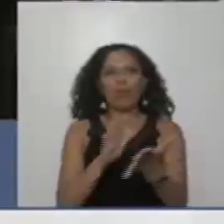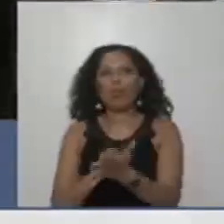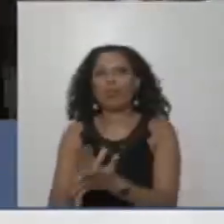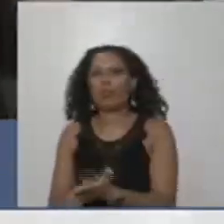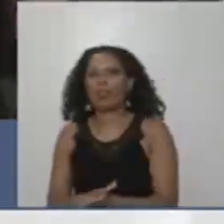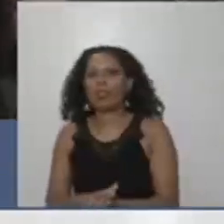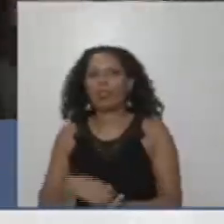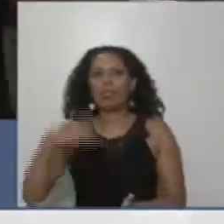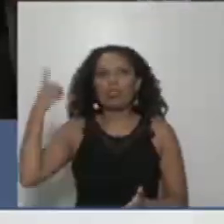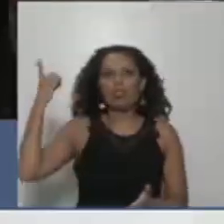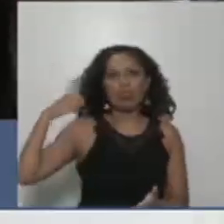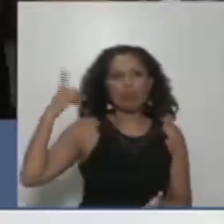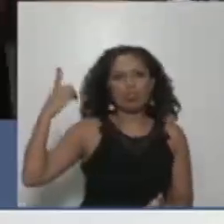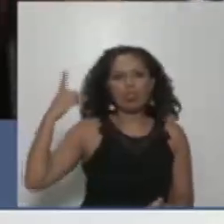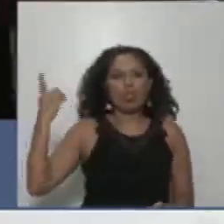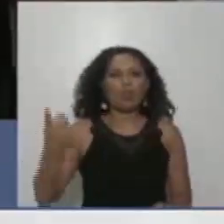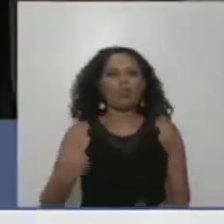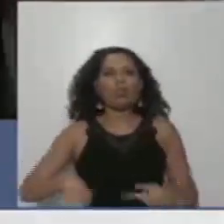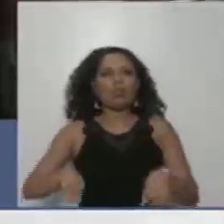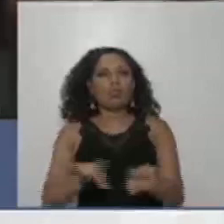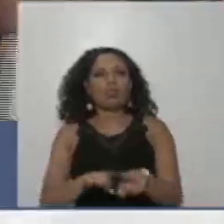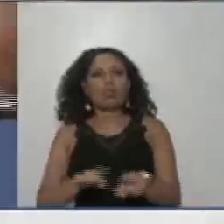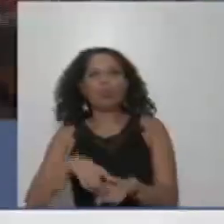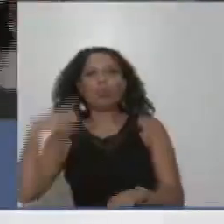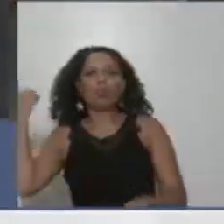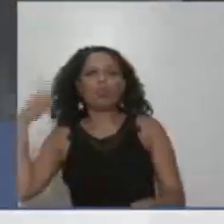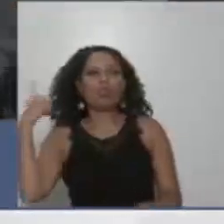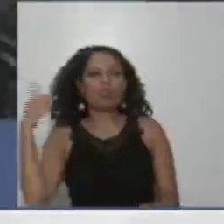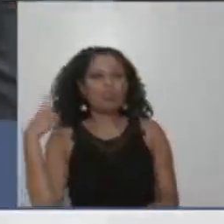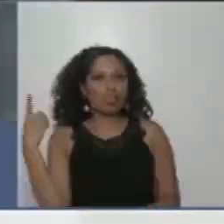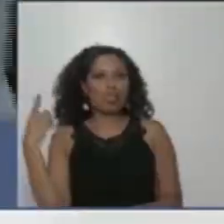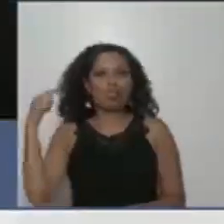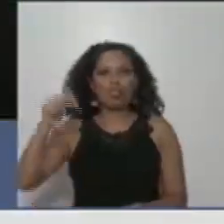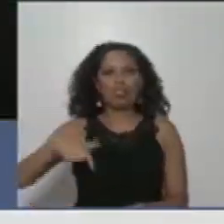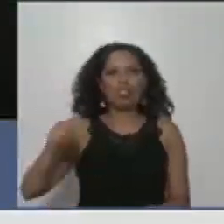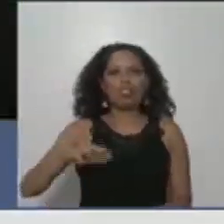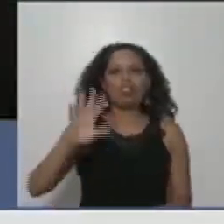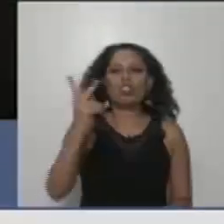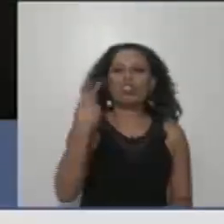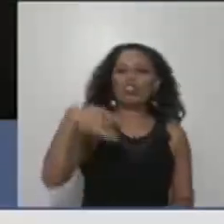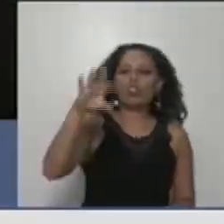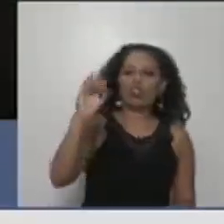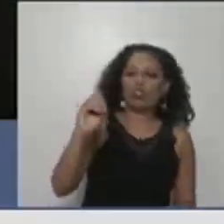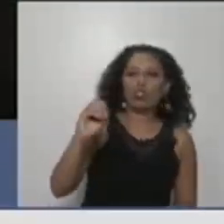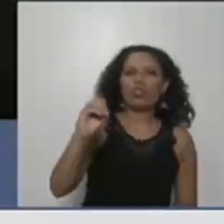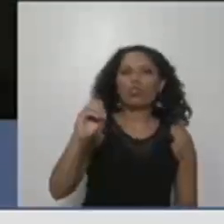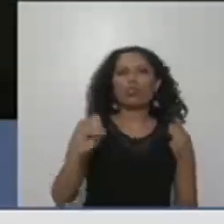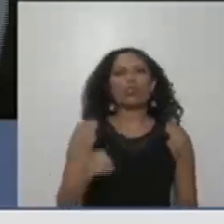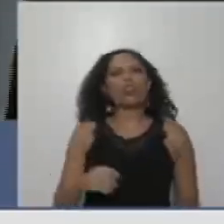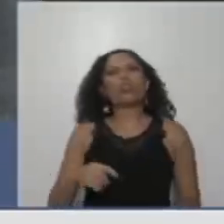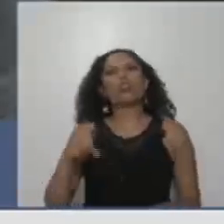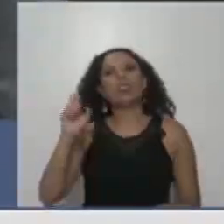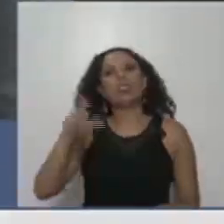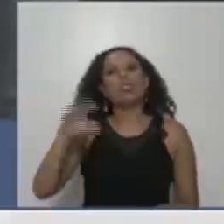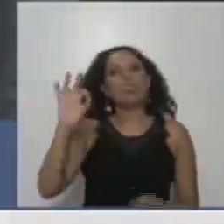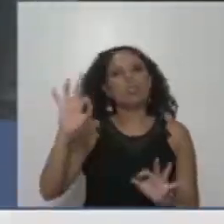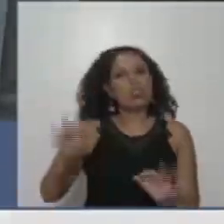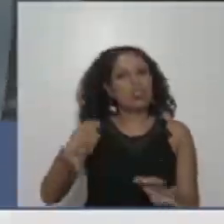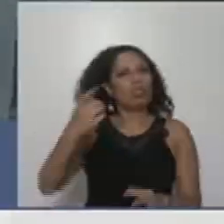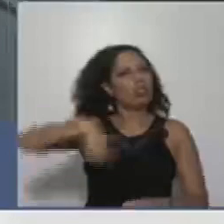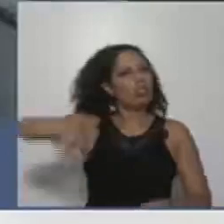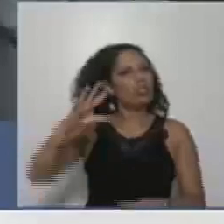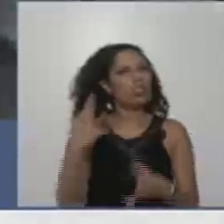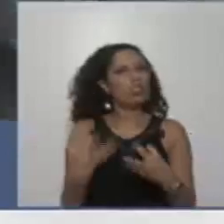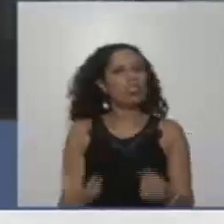das deputadas e do deputado querido aqui, Chicão, que com certeza são